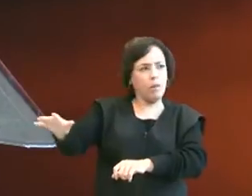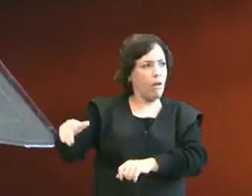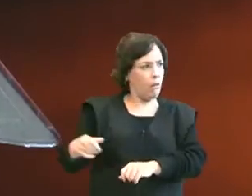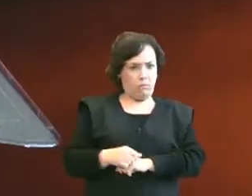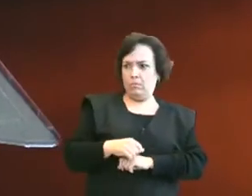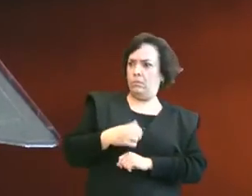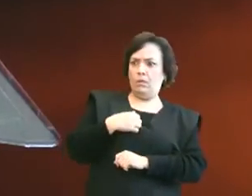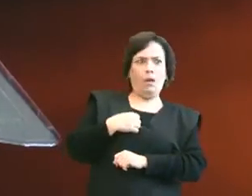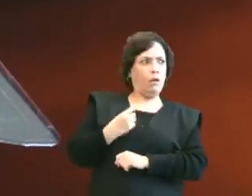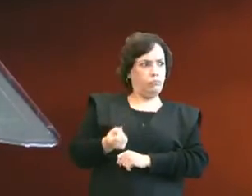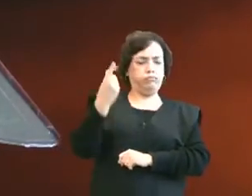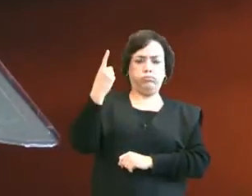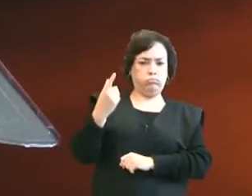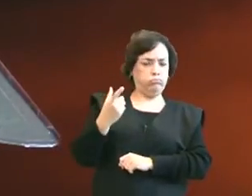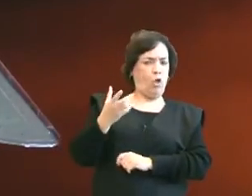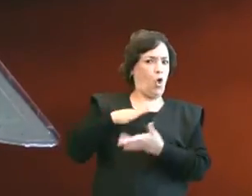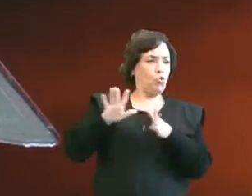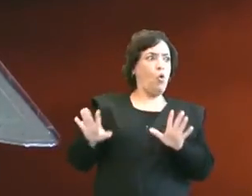me pôs nesse lugar aqui.